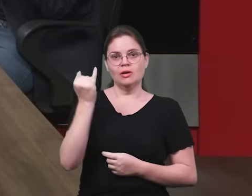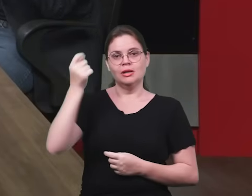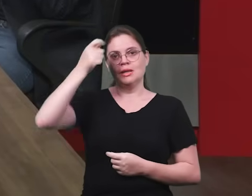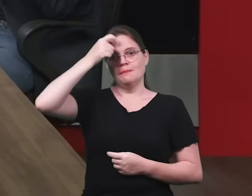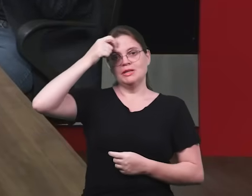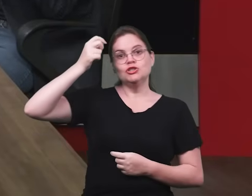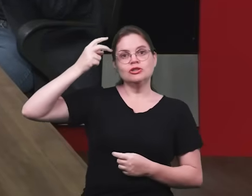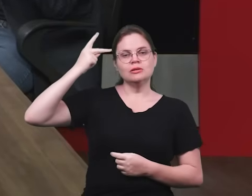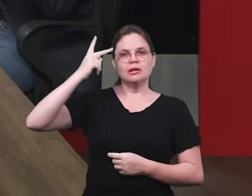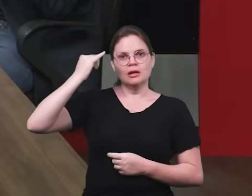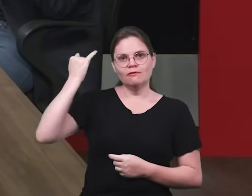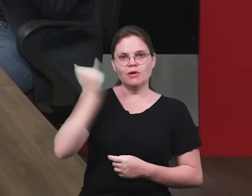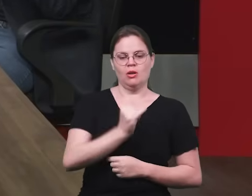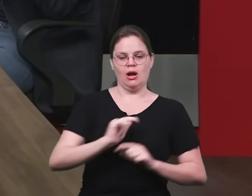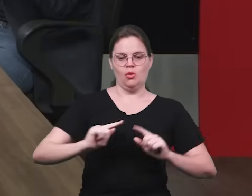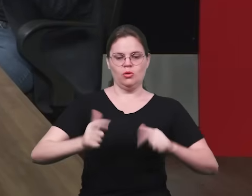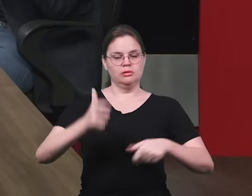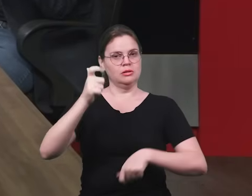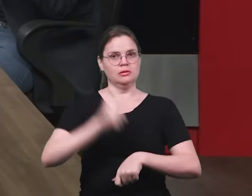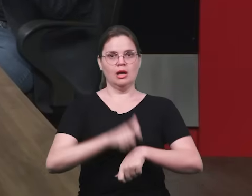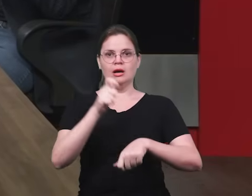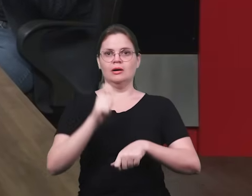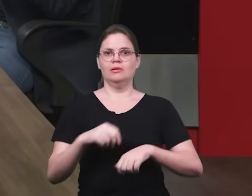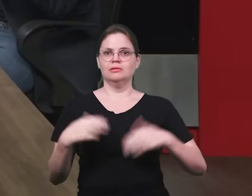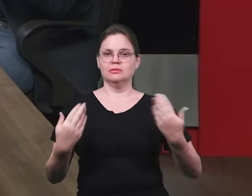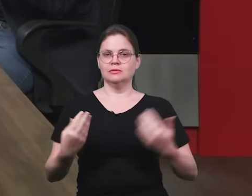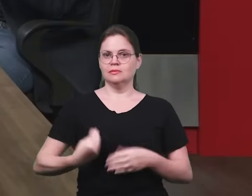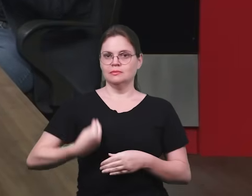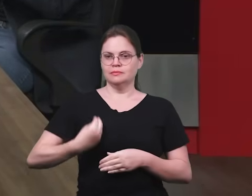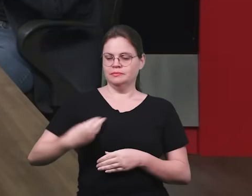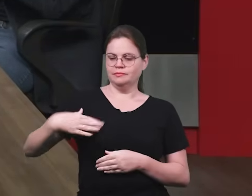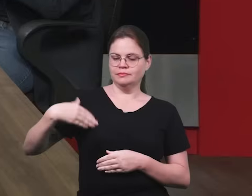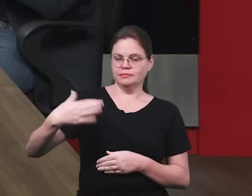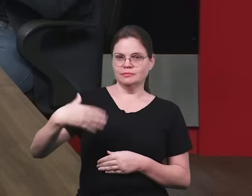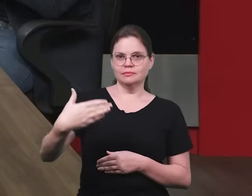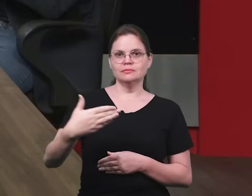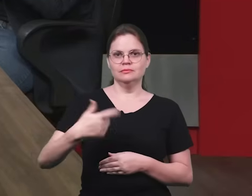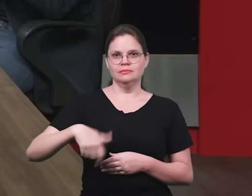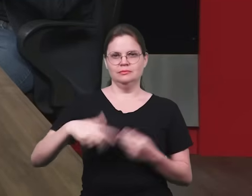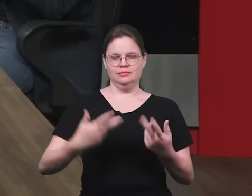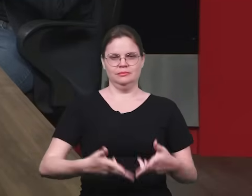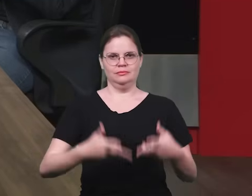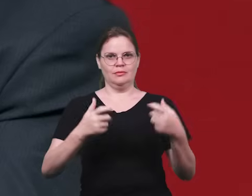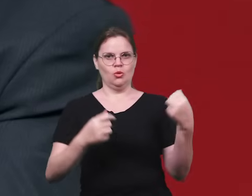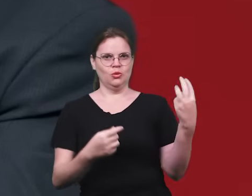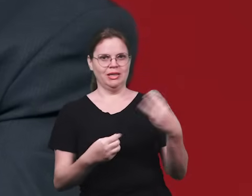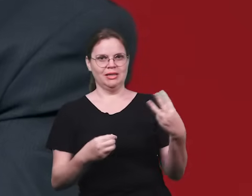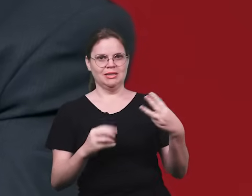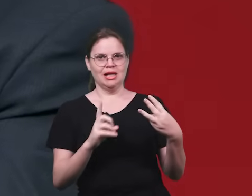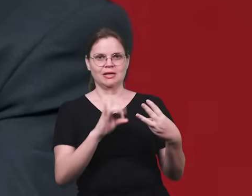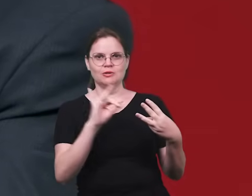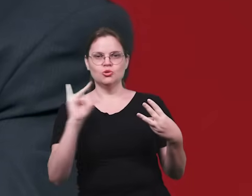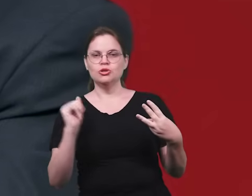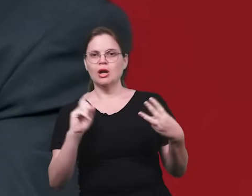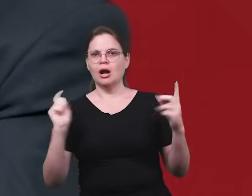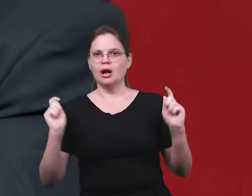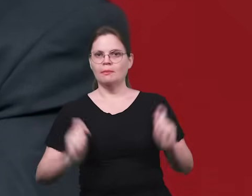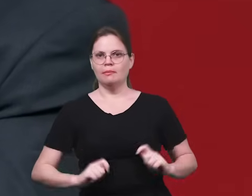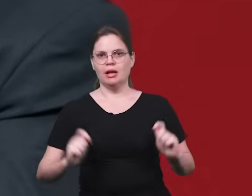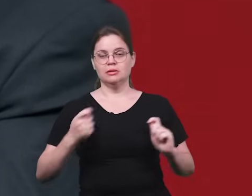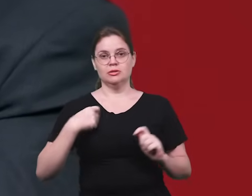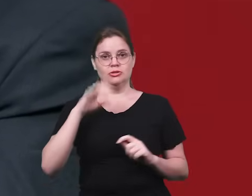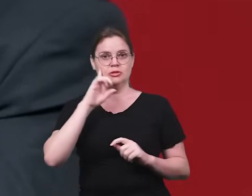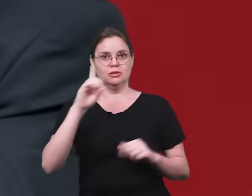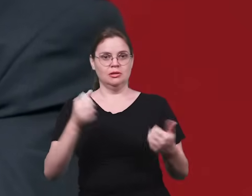sua mente desde a eternidade. Sim. Então a perpetuação da vida, e a gente observou isso no terceiro dia, a capacitação